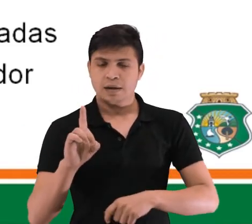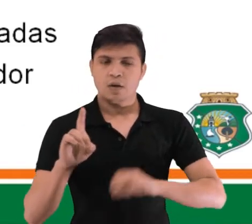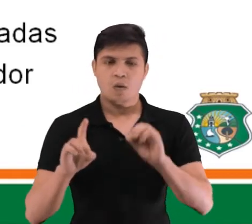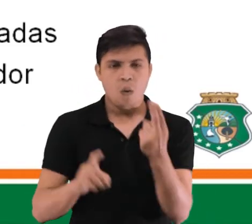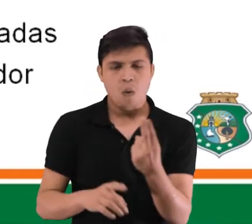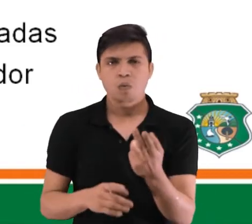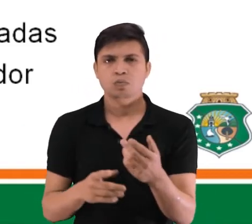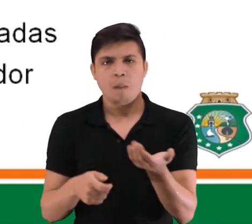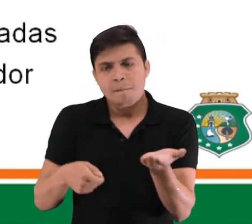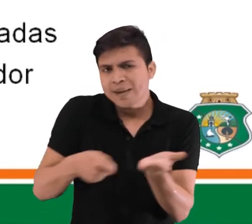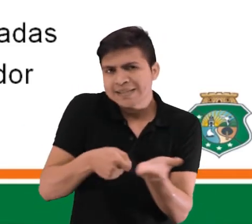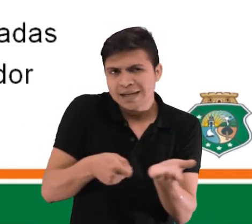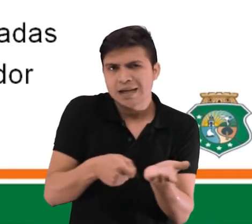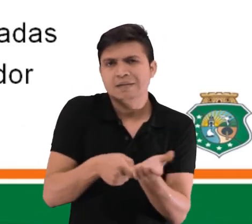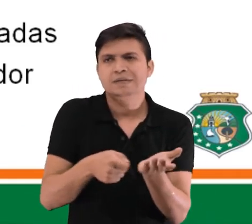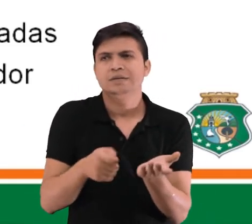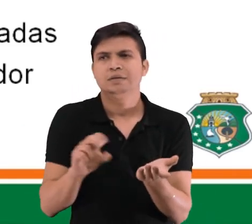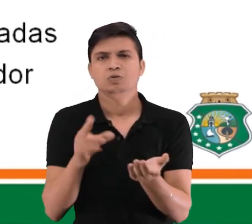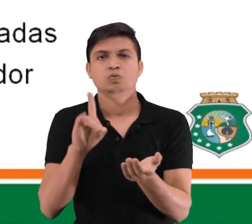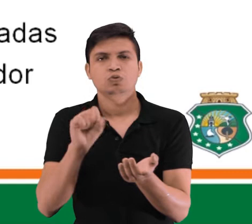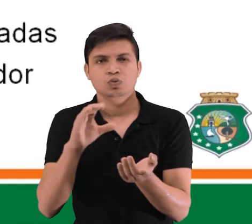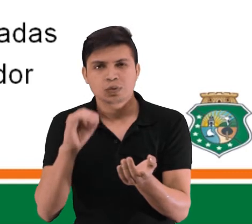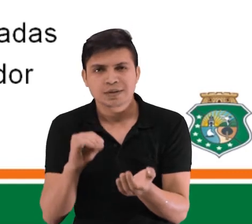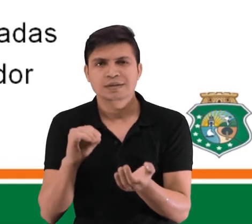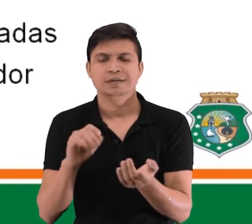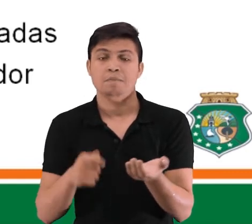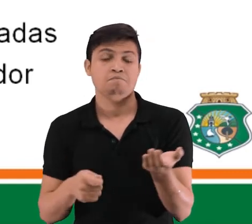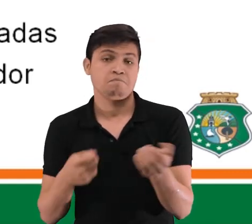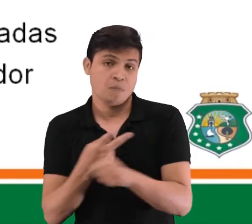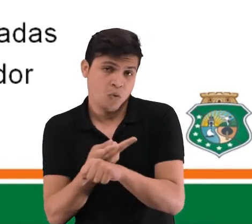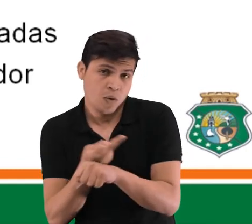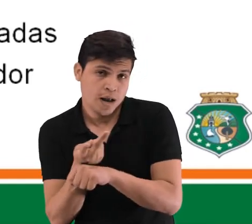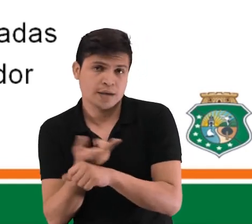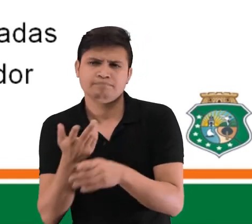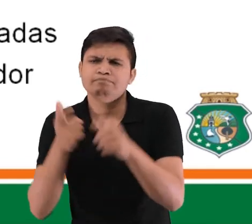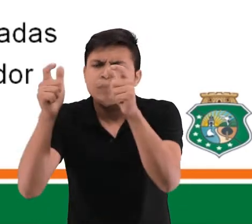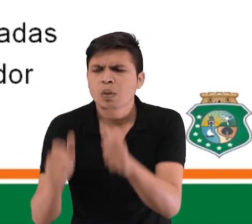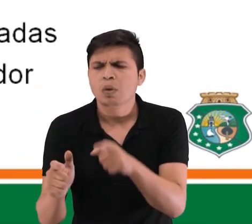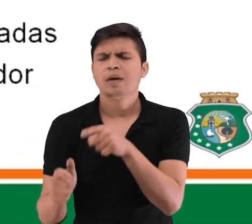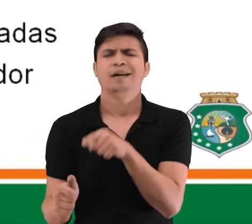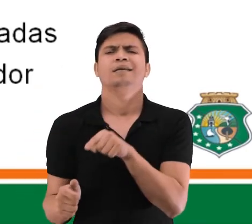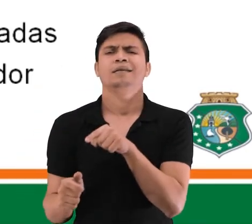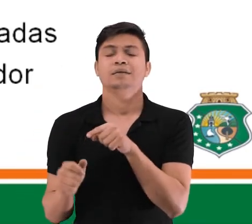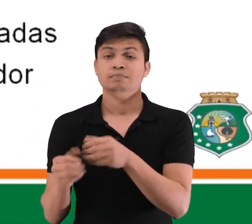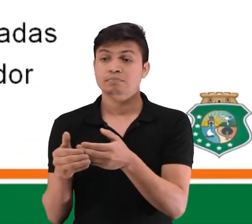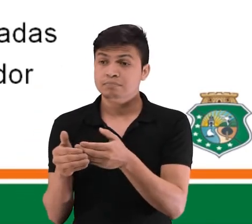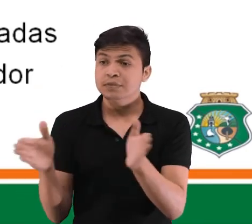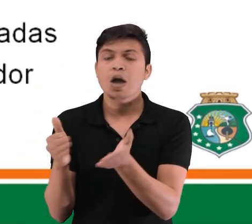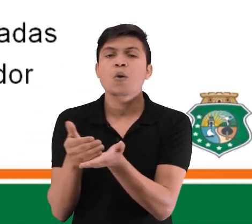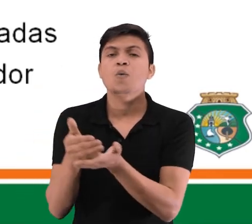um pendrive ou um disco. Ele vai procurar um local para inicializar o